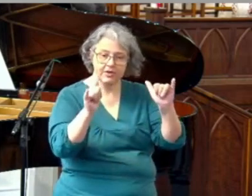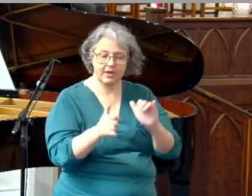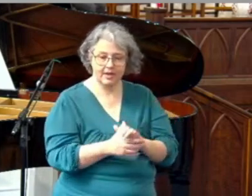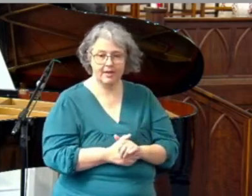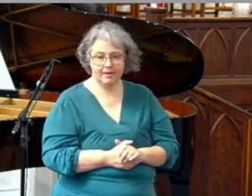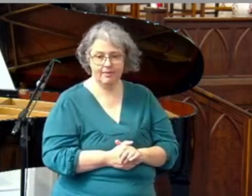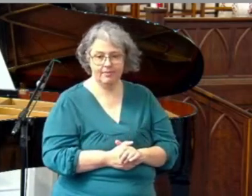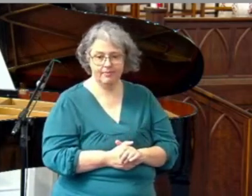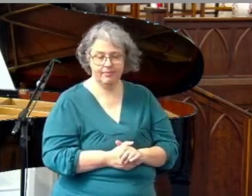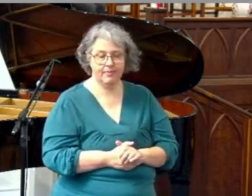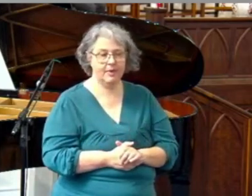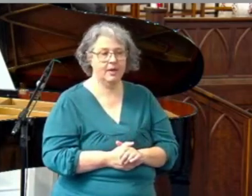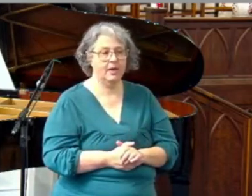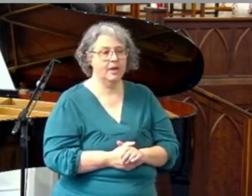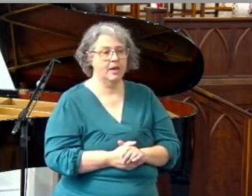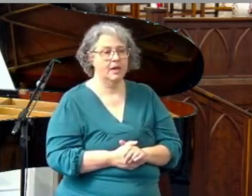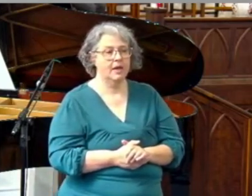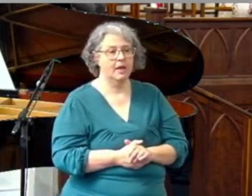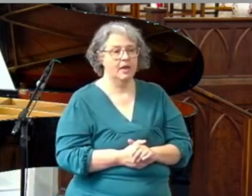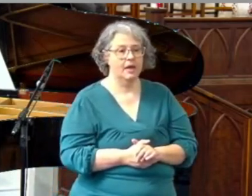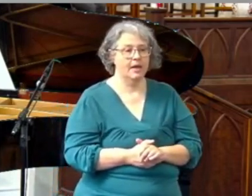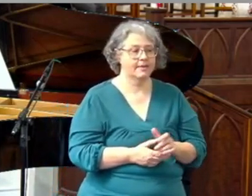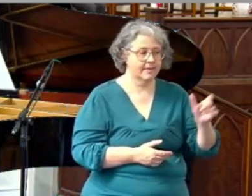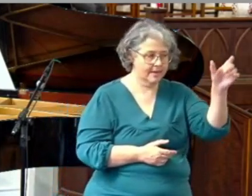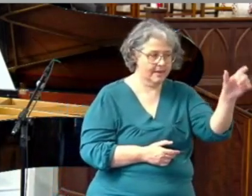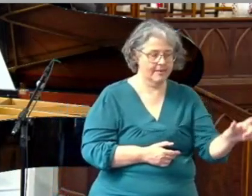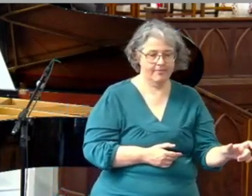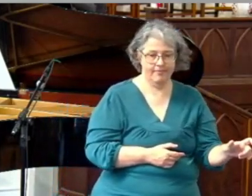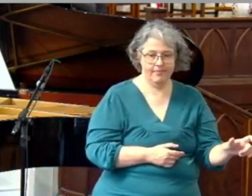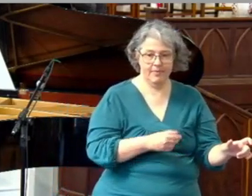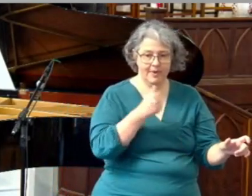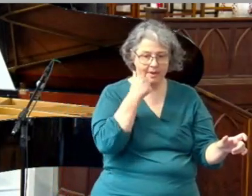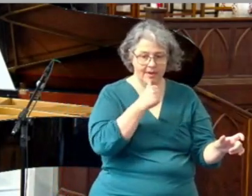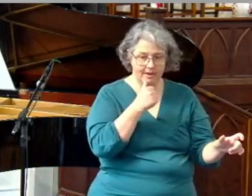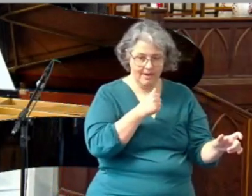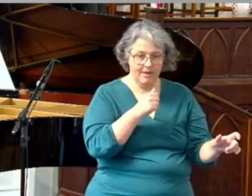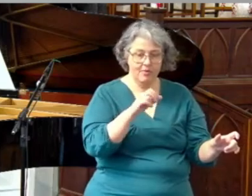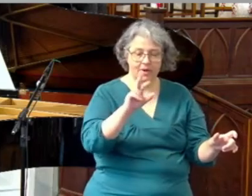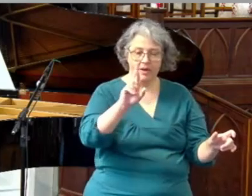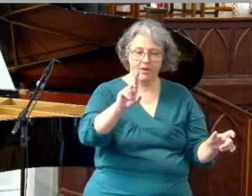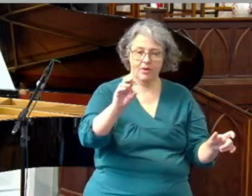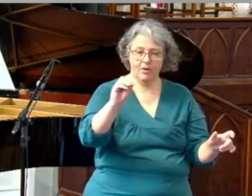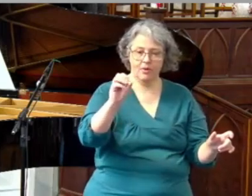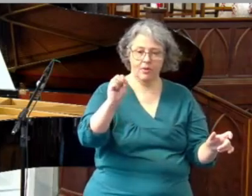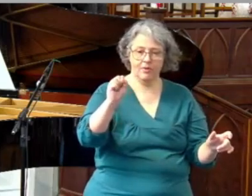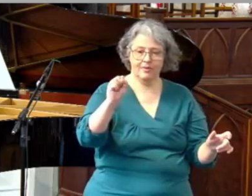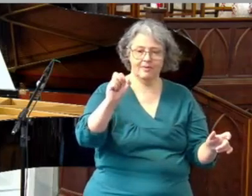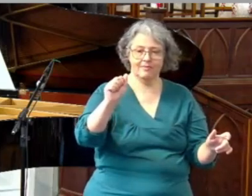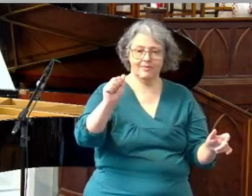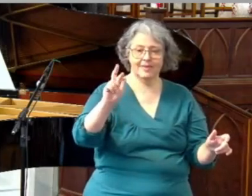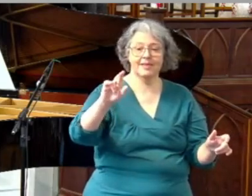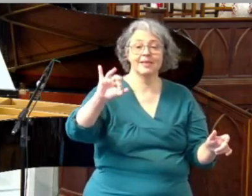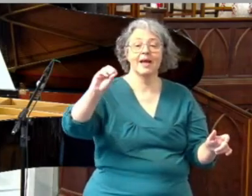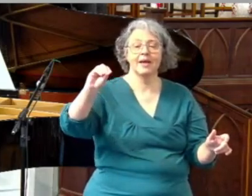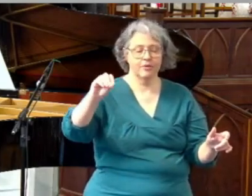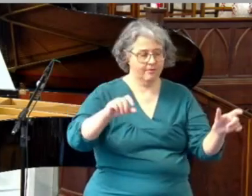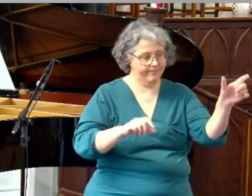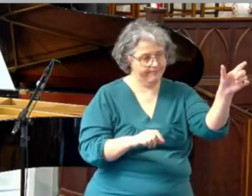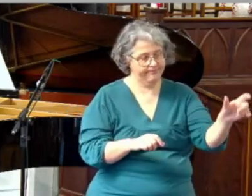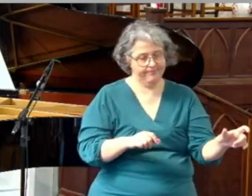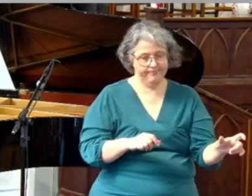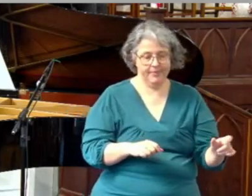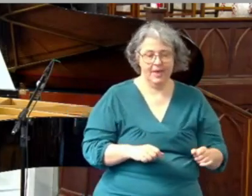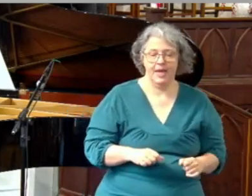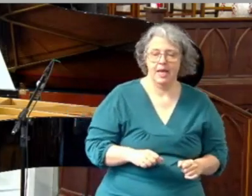vão entender o que eu vou falar agora. Rosaria Butterfield, há 15 anos atrás, era uma professora de literatura